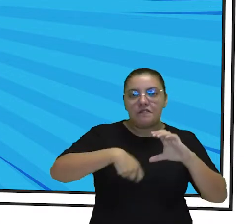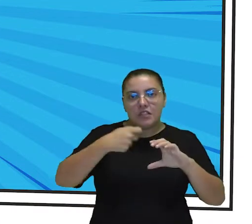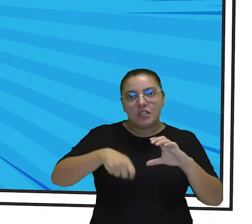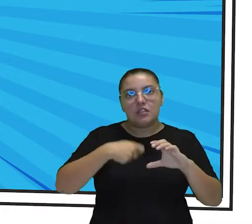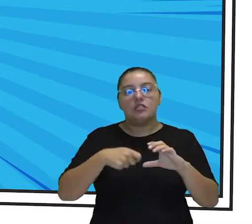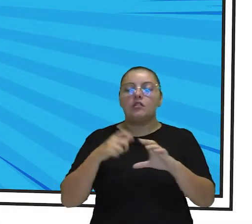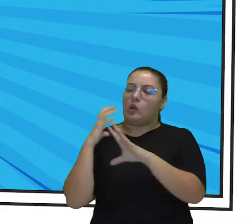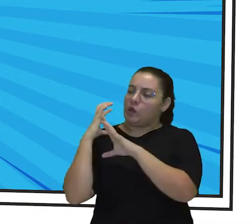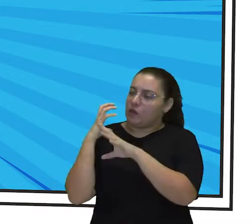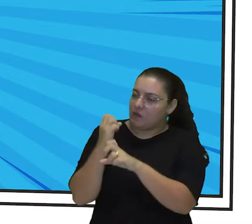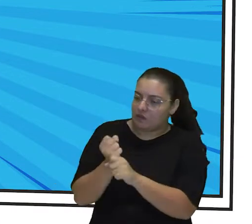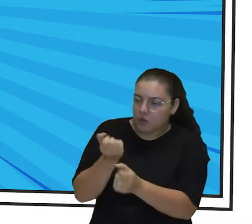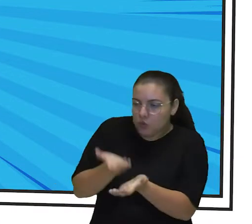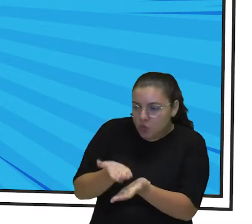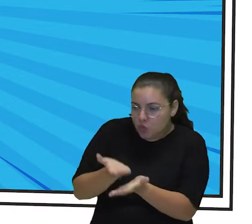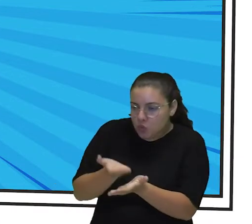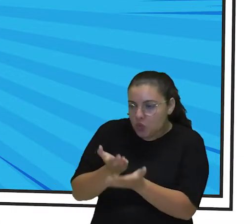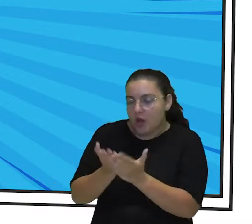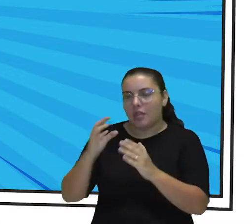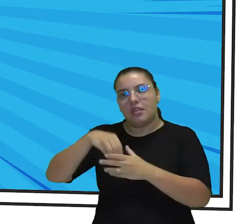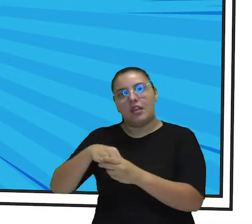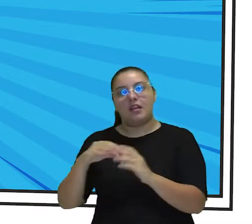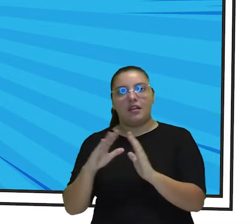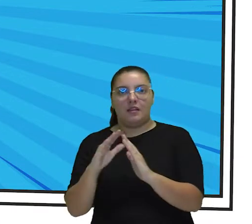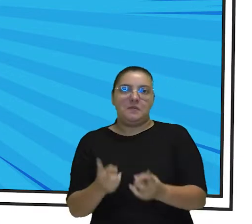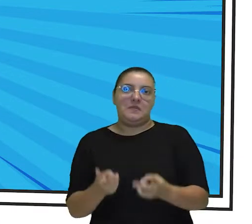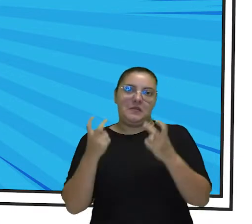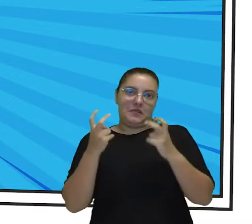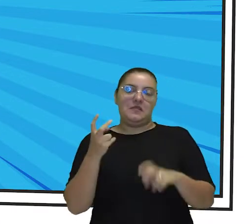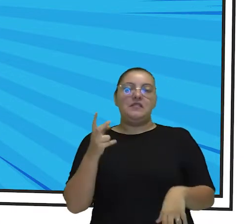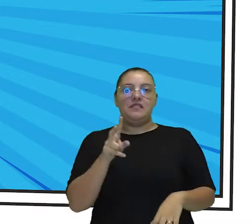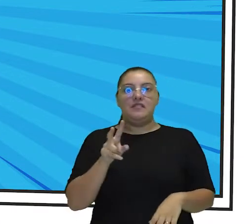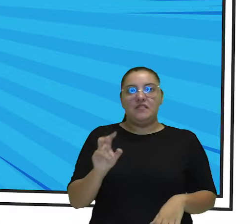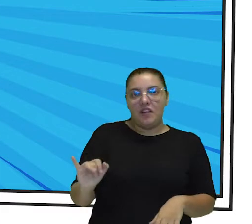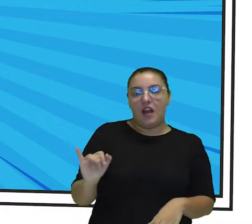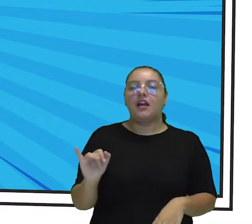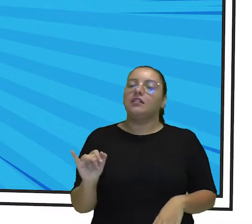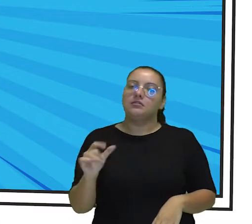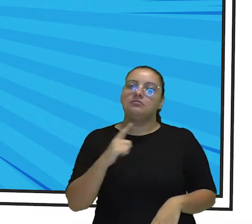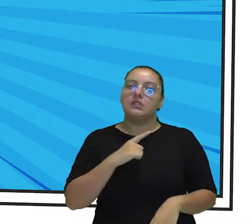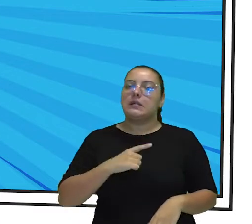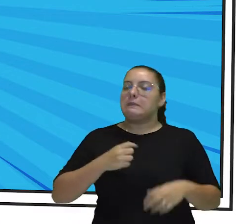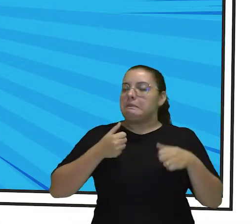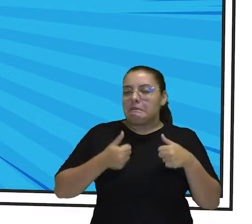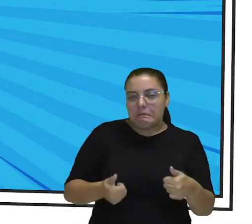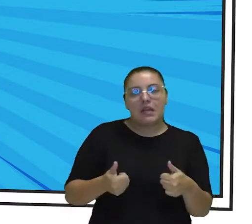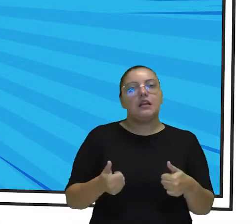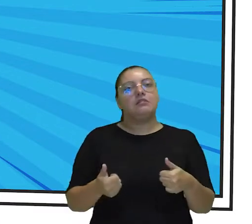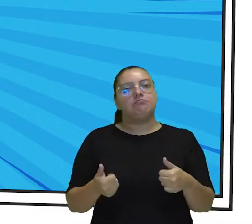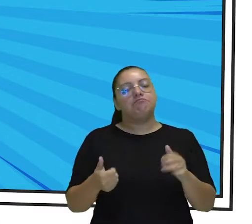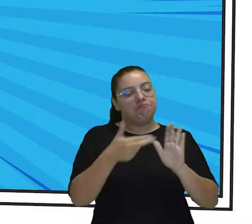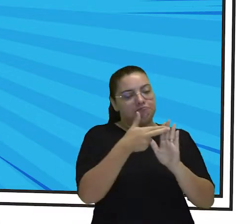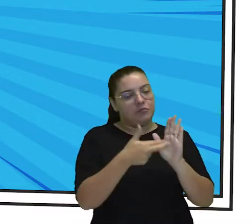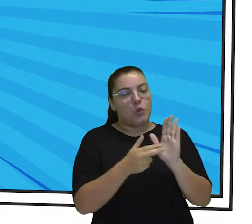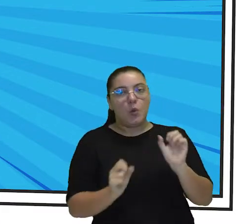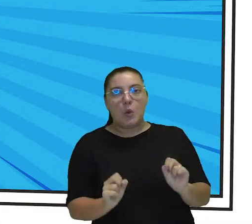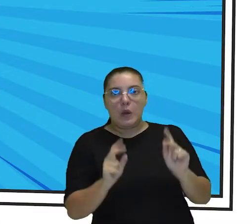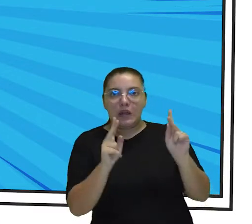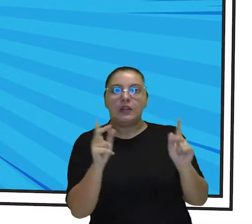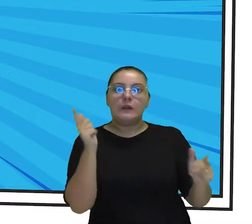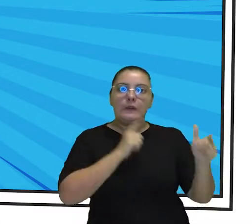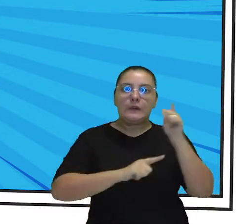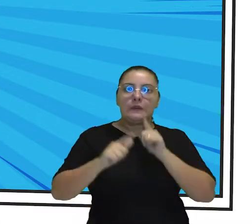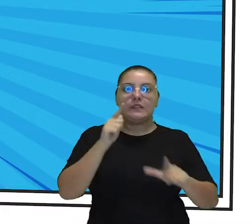uma revisada aí em casa, você vai notar que nós vamos conduzir muito bem essas condições para que